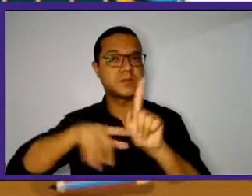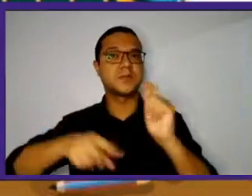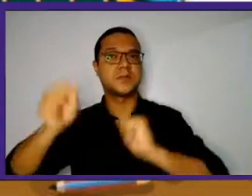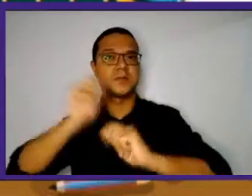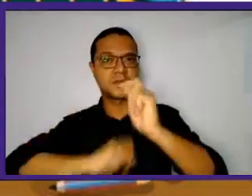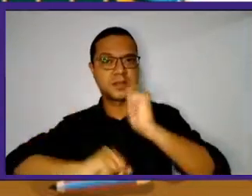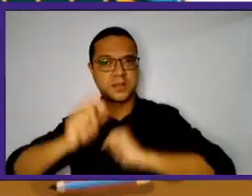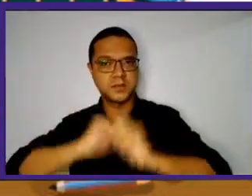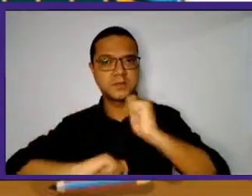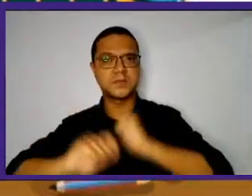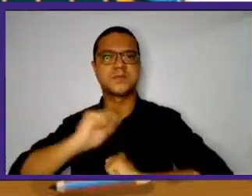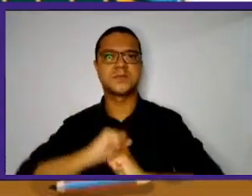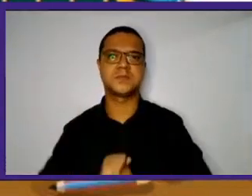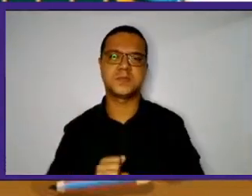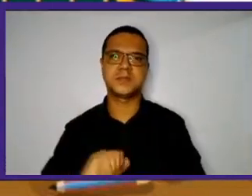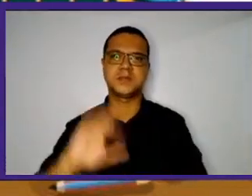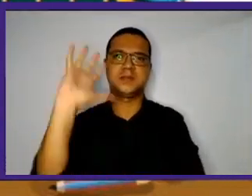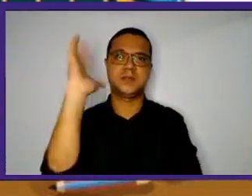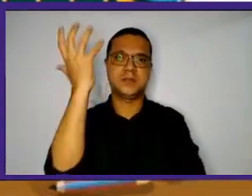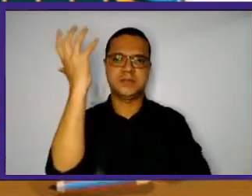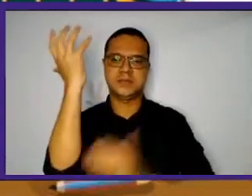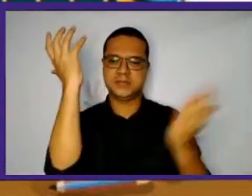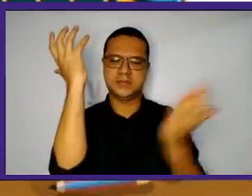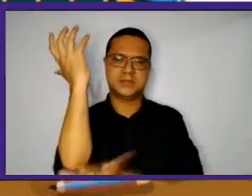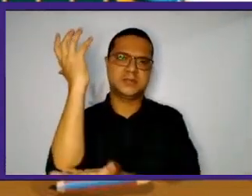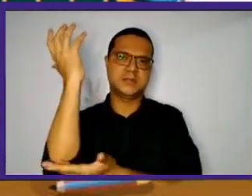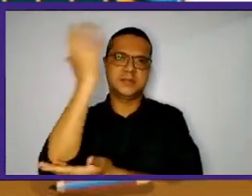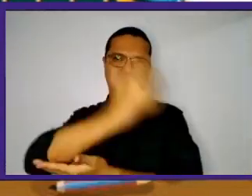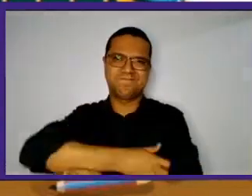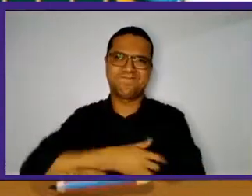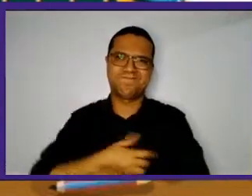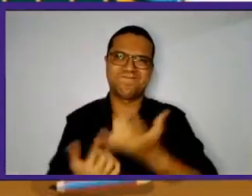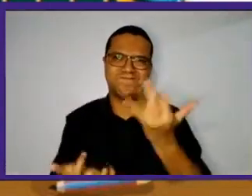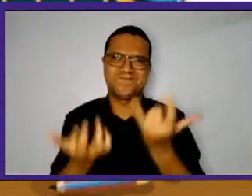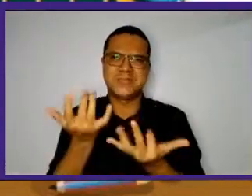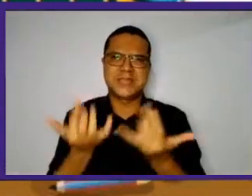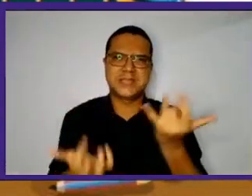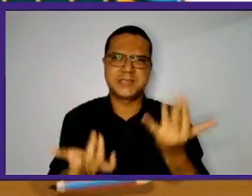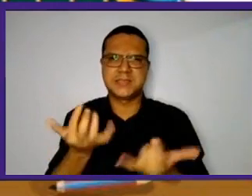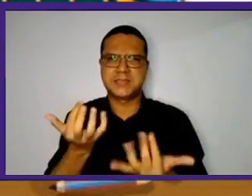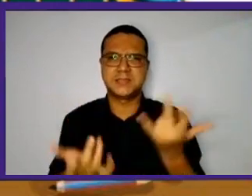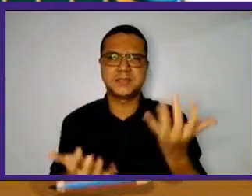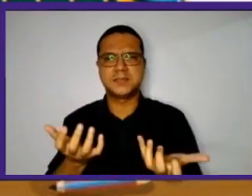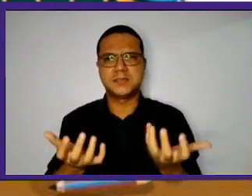econômico, devasta a floresta, faz queimadas,